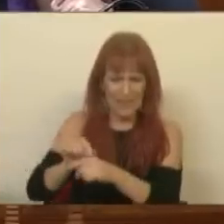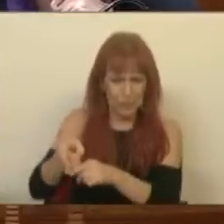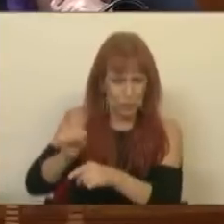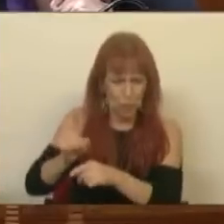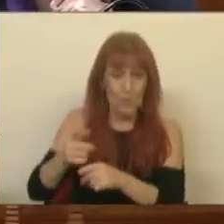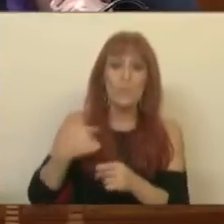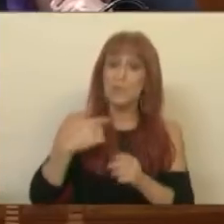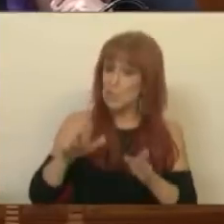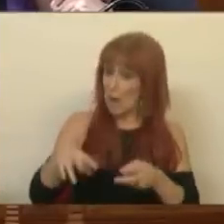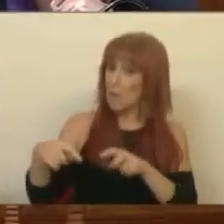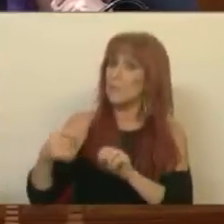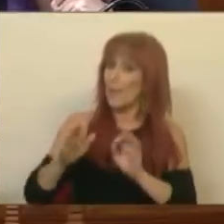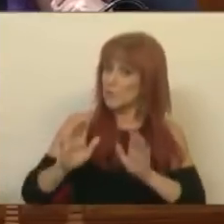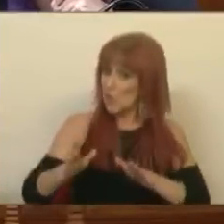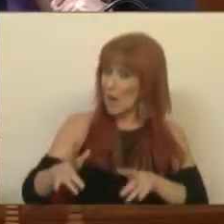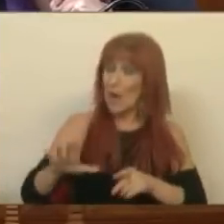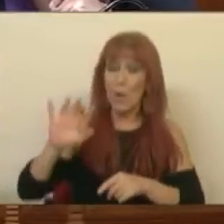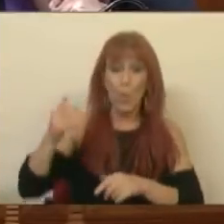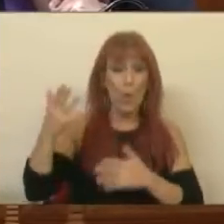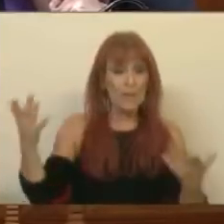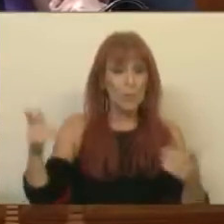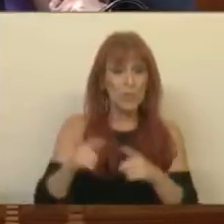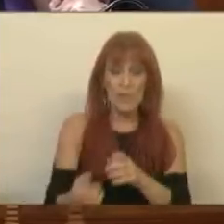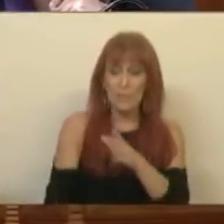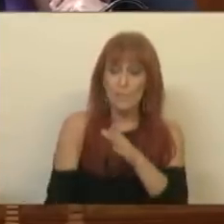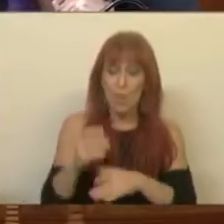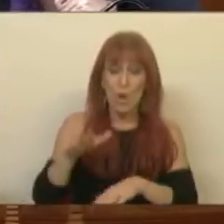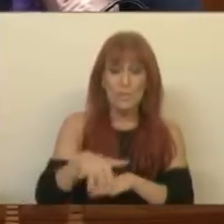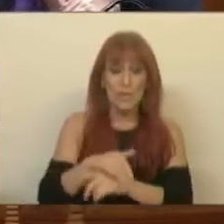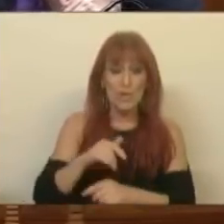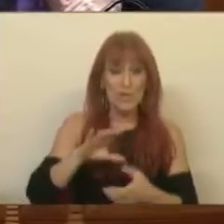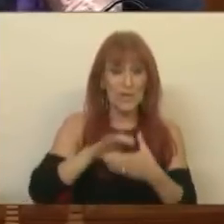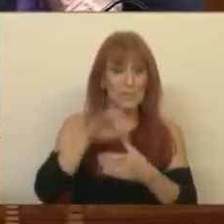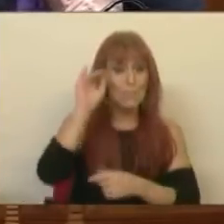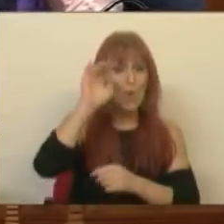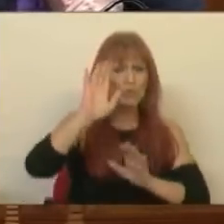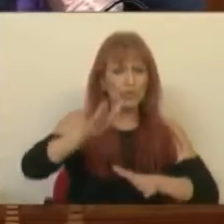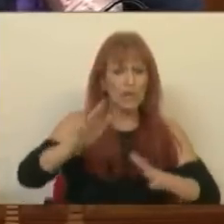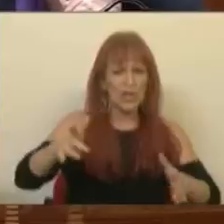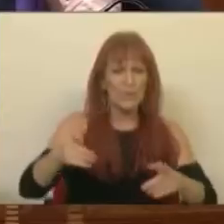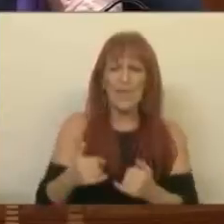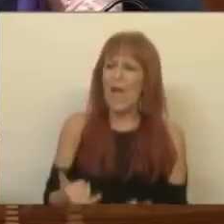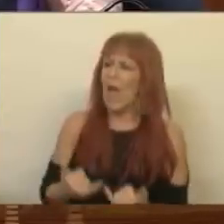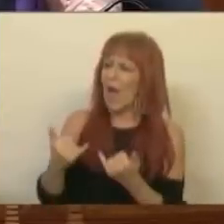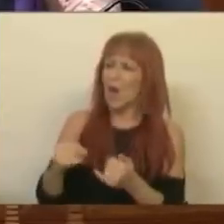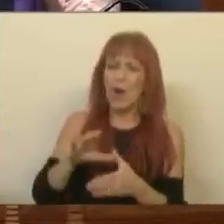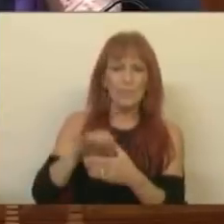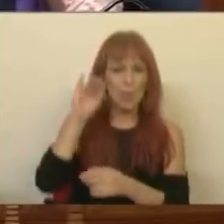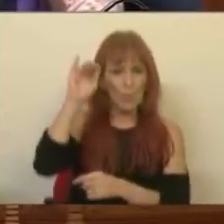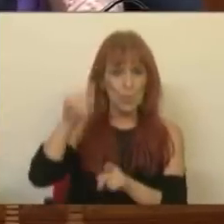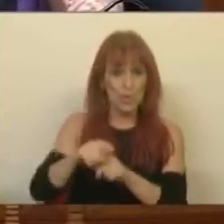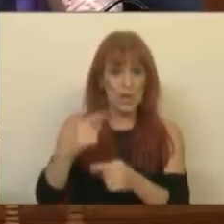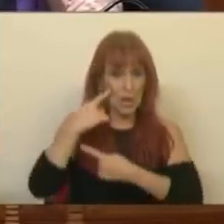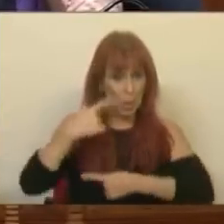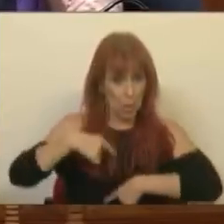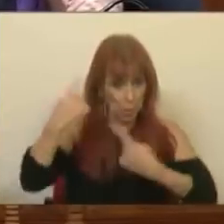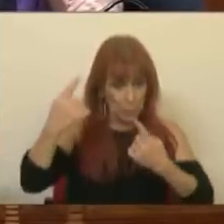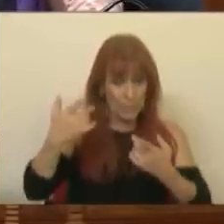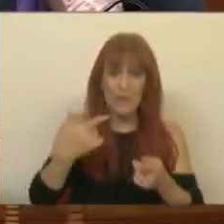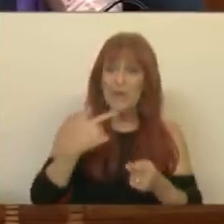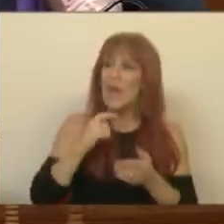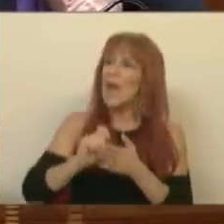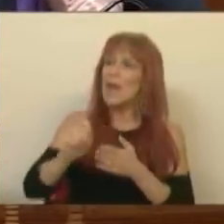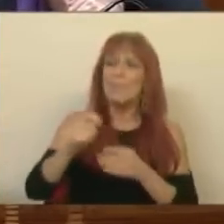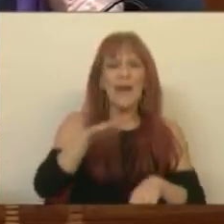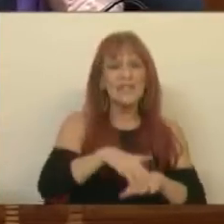já tivemos esse debate quando foi da Constituição da adição da caixa geral depósitos nós não podemos ter uma caixa geral depósito pública e não